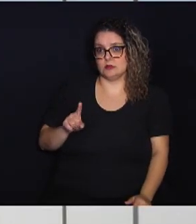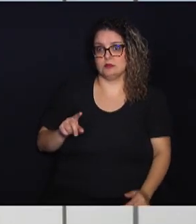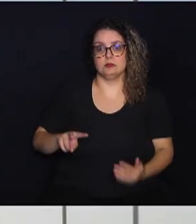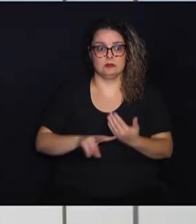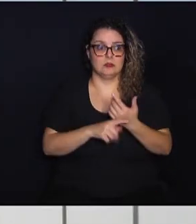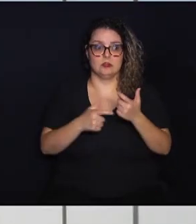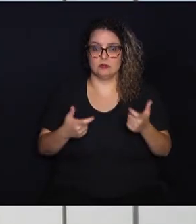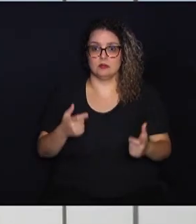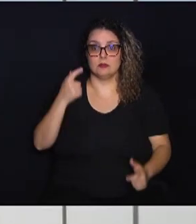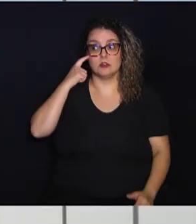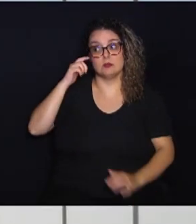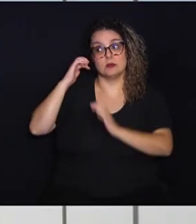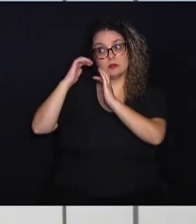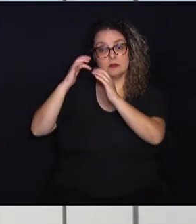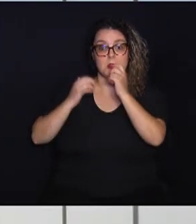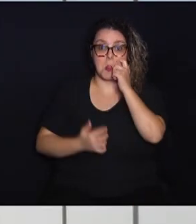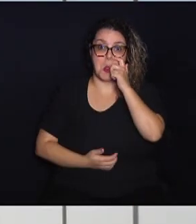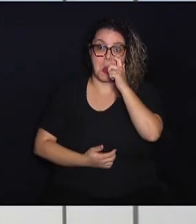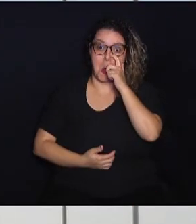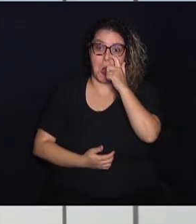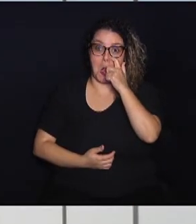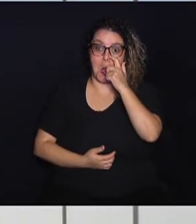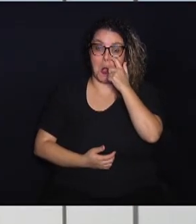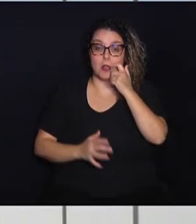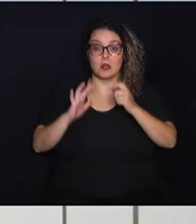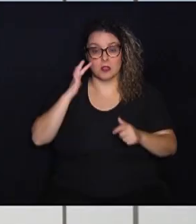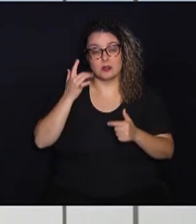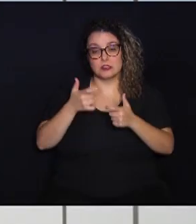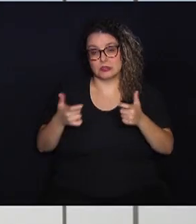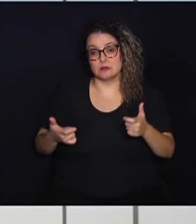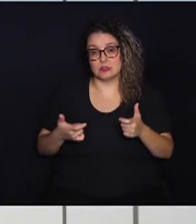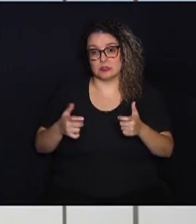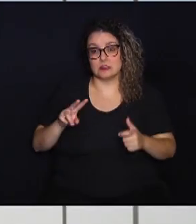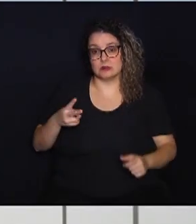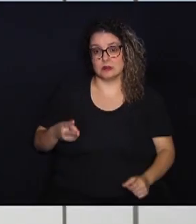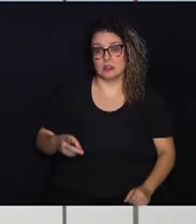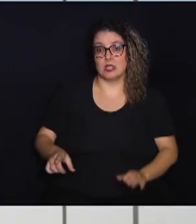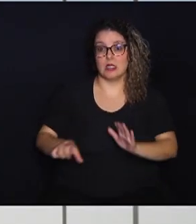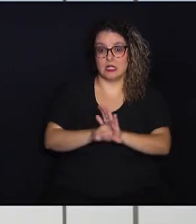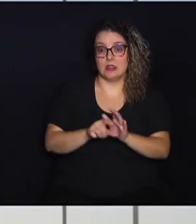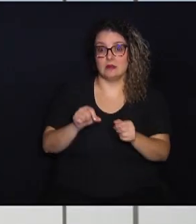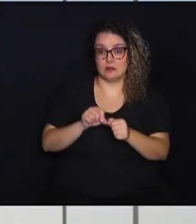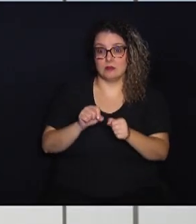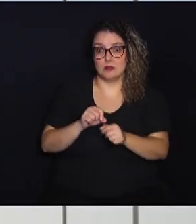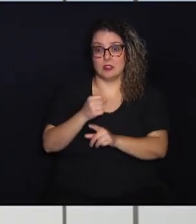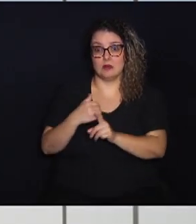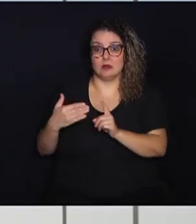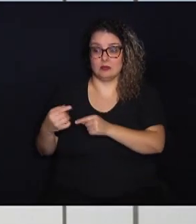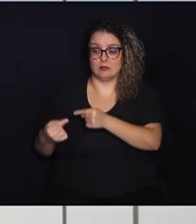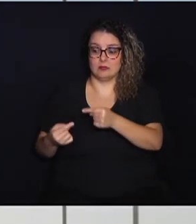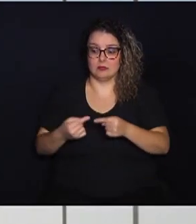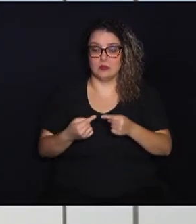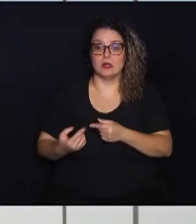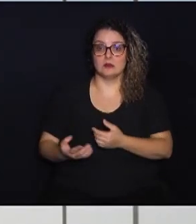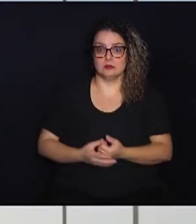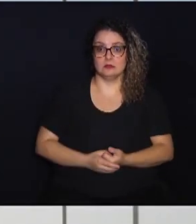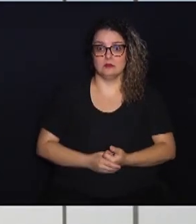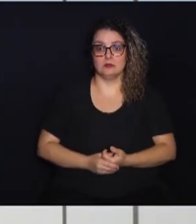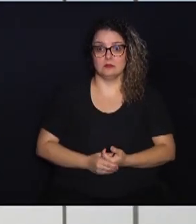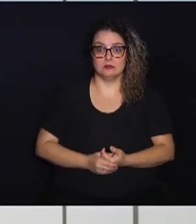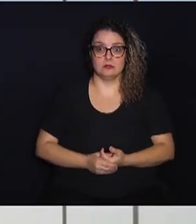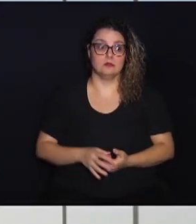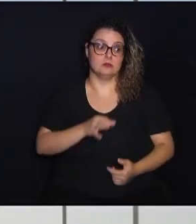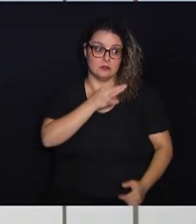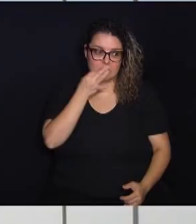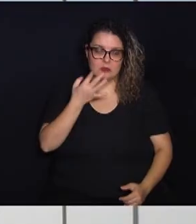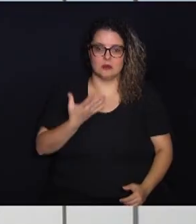efeito, mas vamos pensar que eu acho que na maioria das vezes a lei é feita para que a sociedade possa debatê-la. Perfeito. Então, se ela abrir